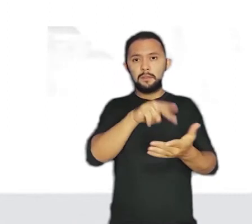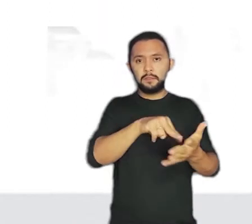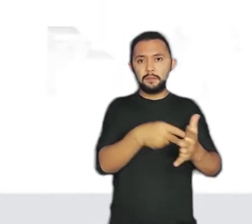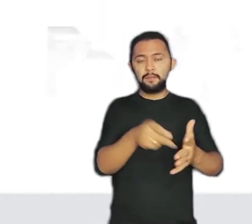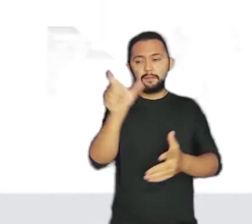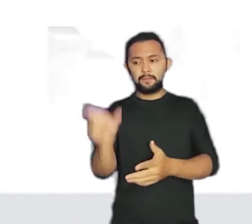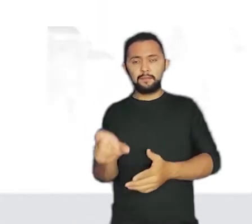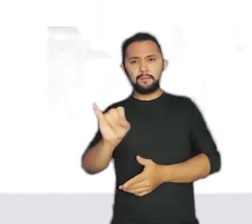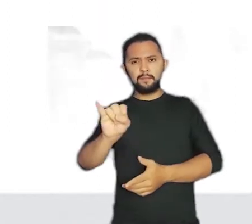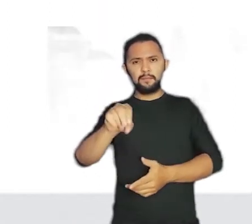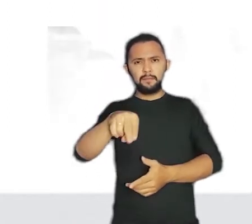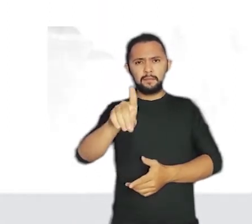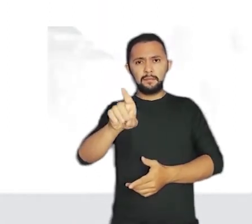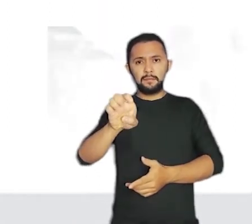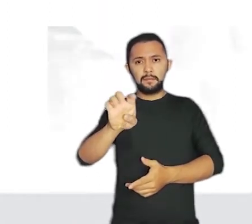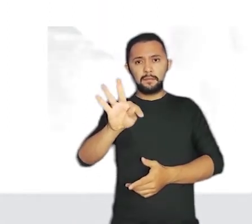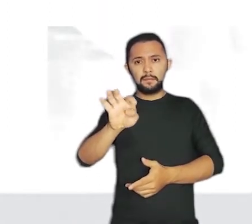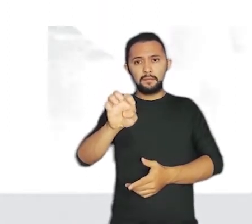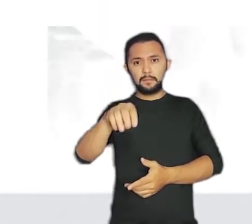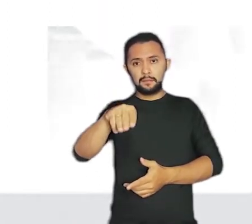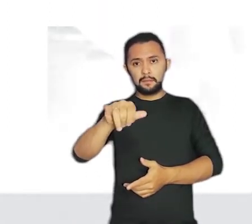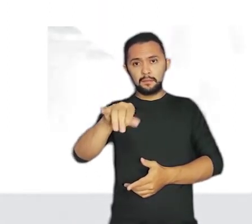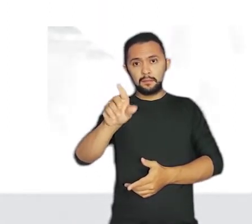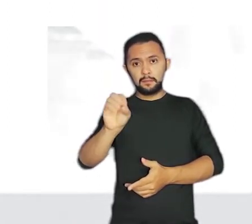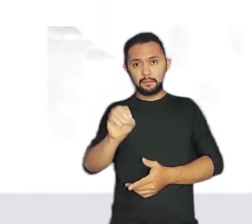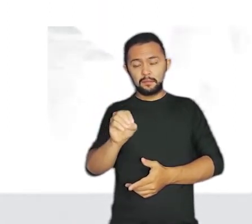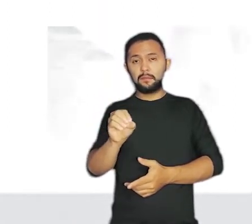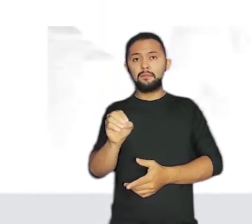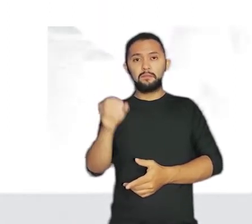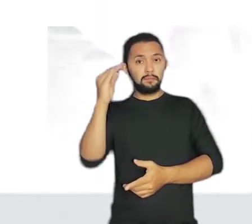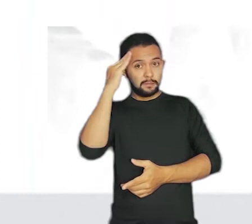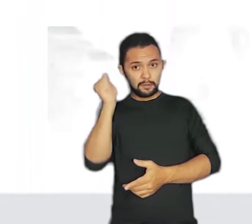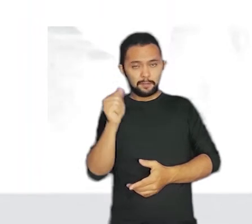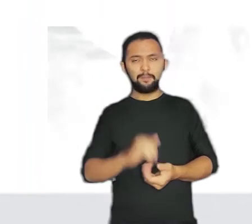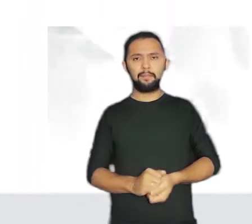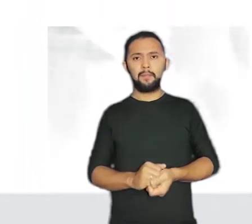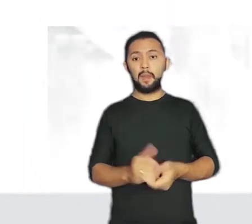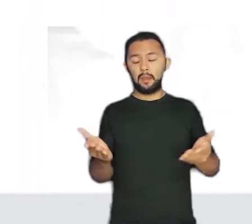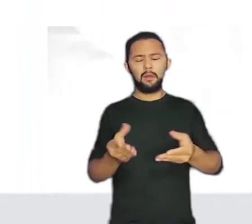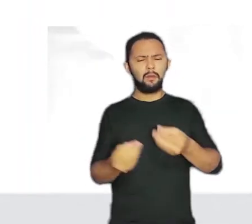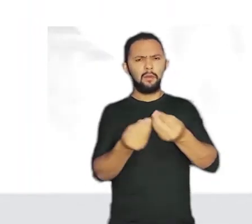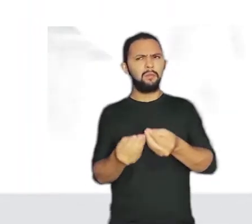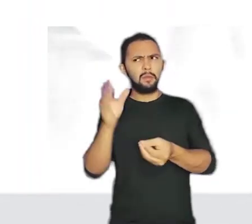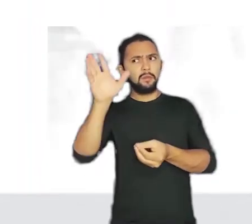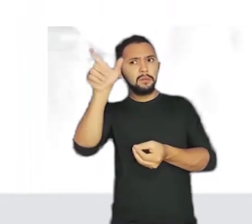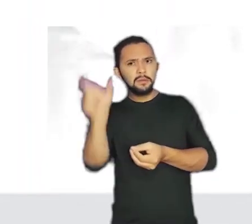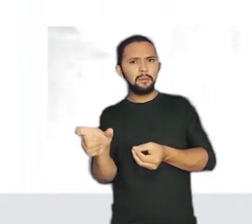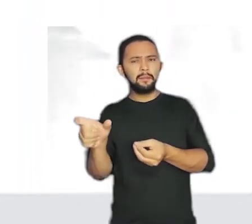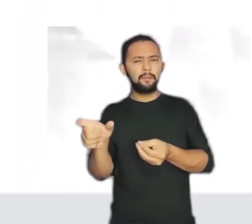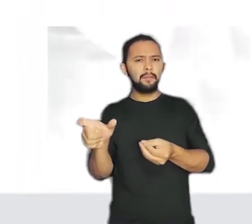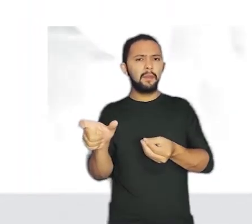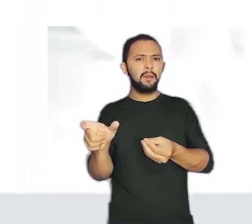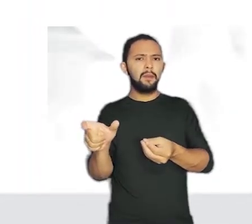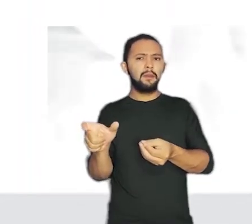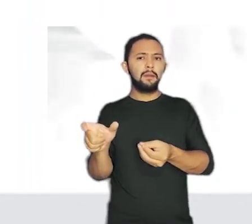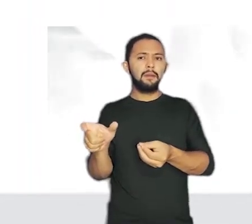bom? Quando é que o sujeito ele é inexistente? Quando ele não vai existir, o nome já está dizendo, tá? Inexistente, não vai